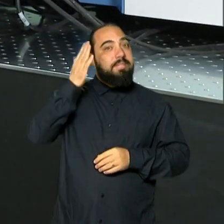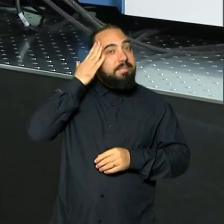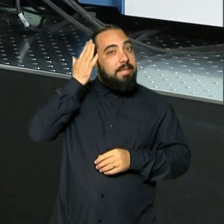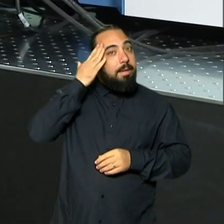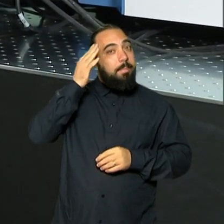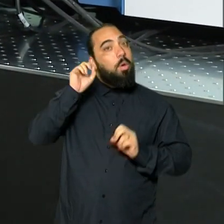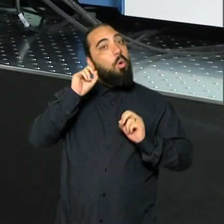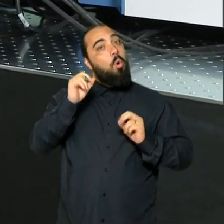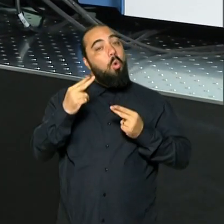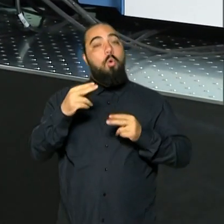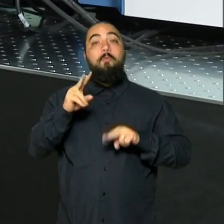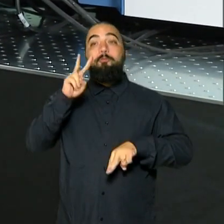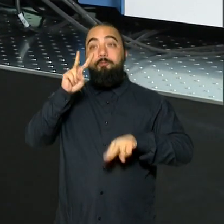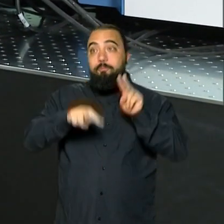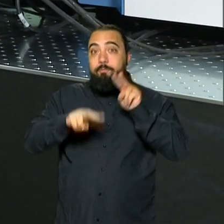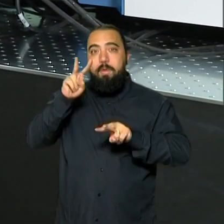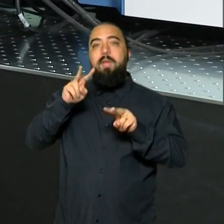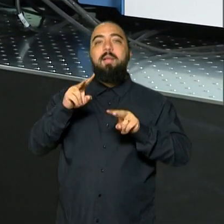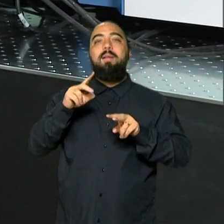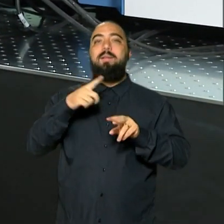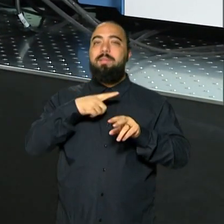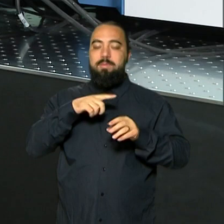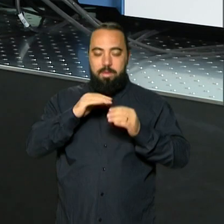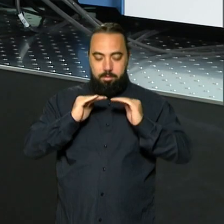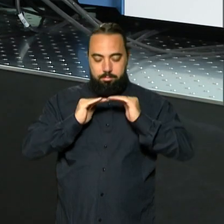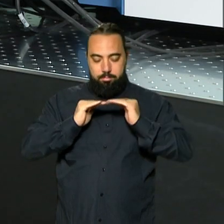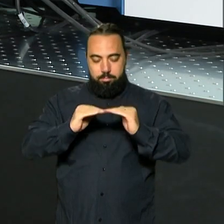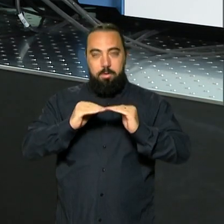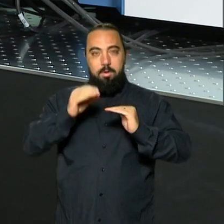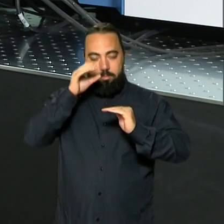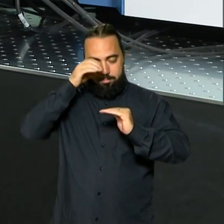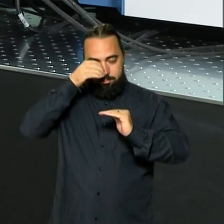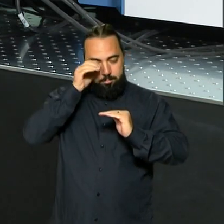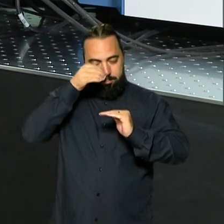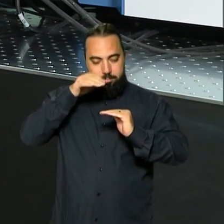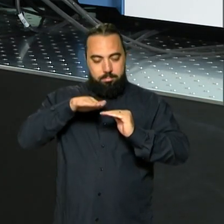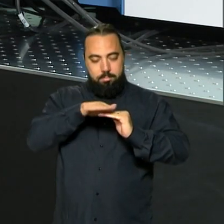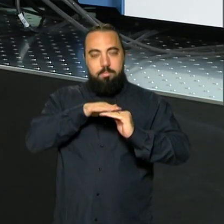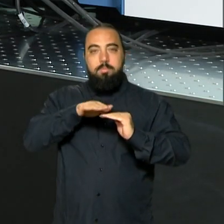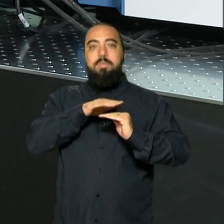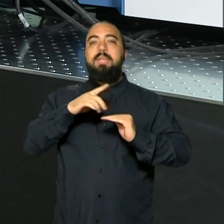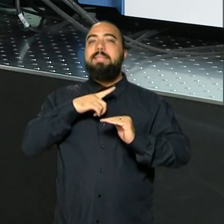do microscópio. Então ele consegue destrinchar os